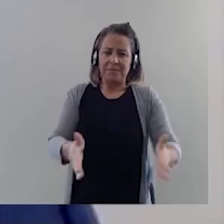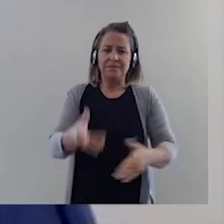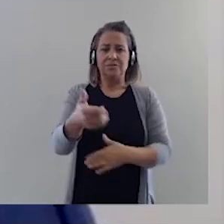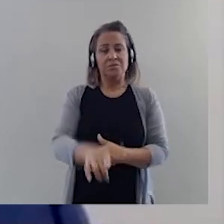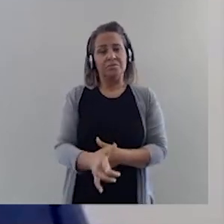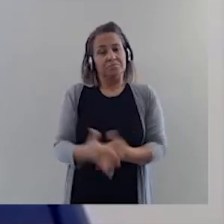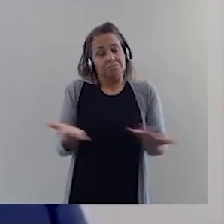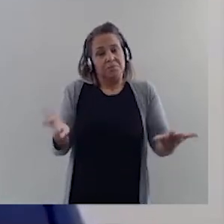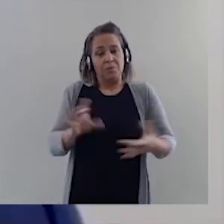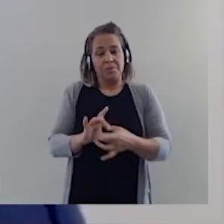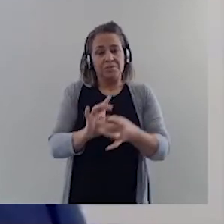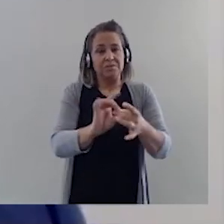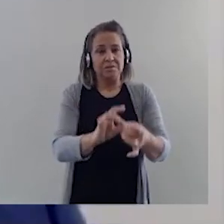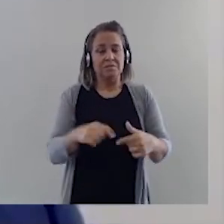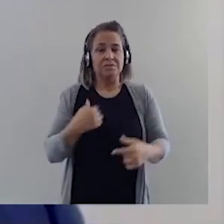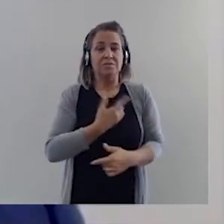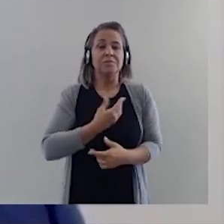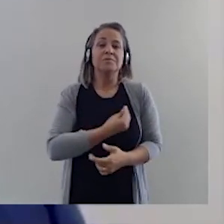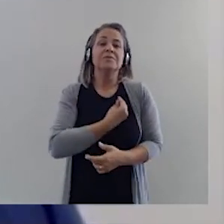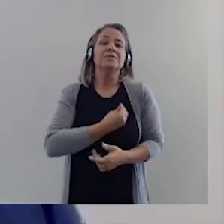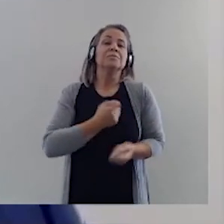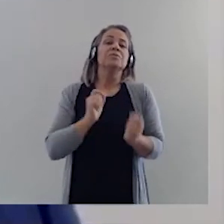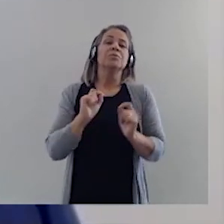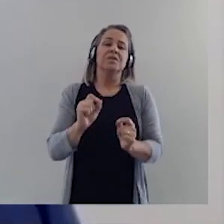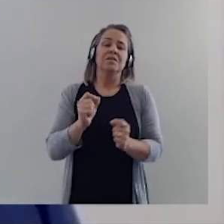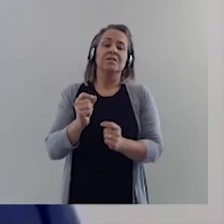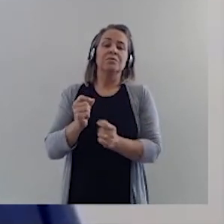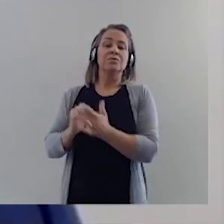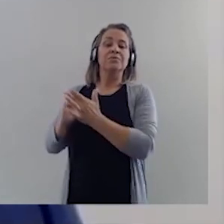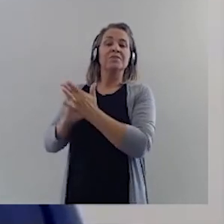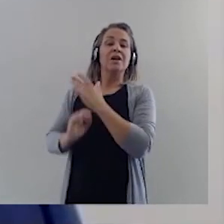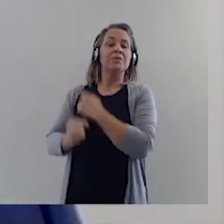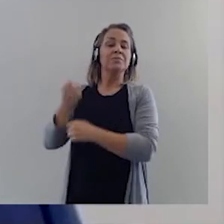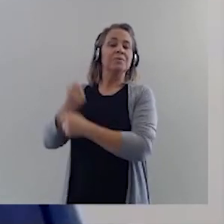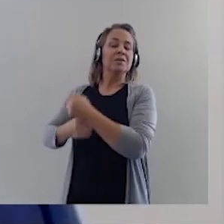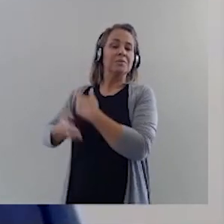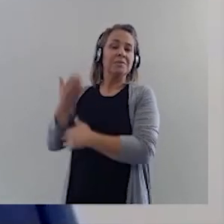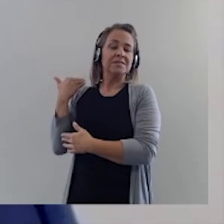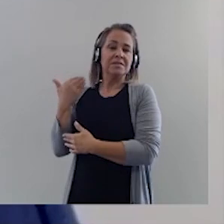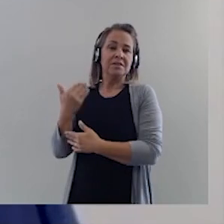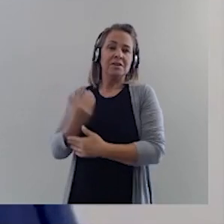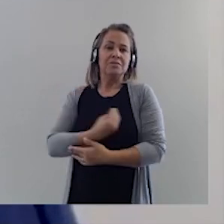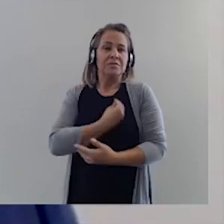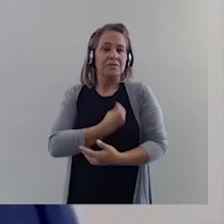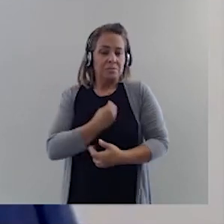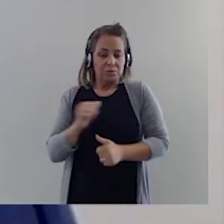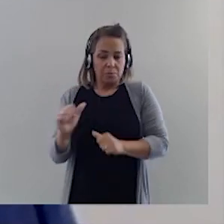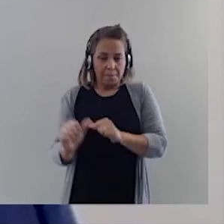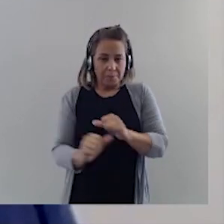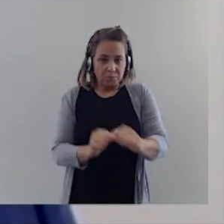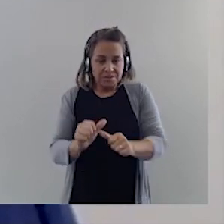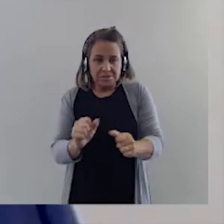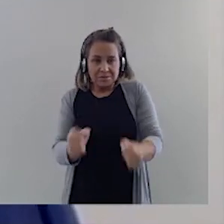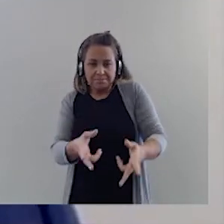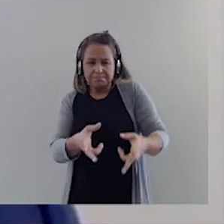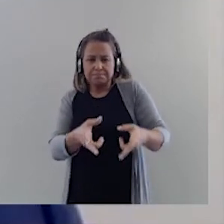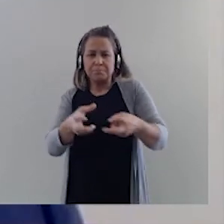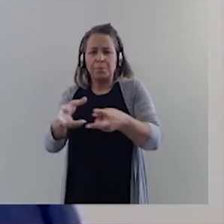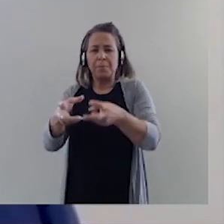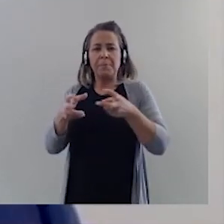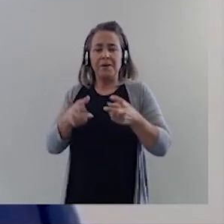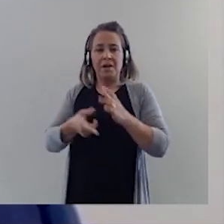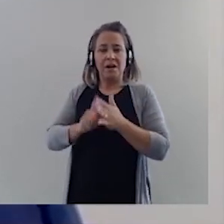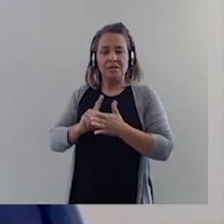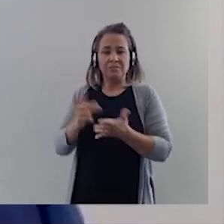Contextualizando, o que nós vivíamos no final do ano passado? Nós vivíamos um momento de mudança, de expectativa antes